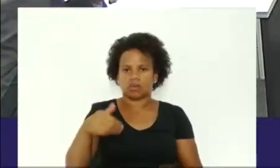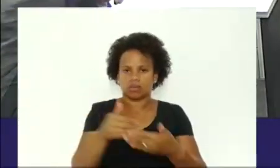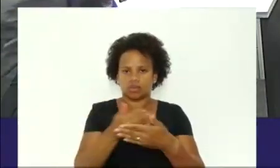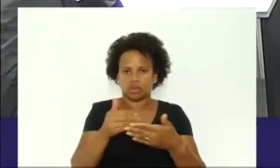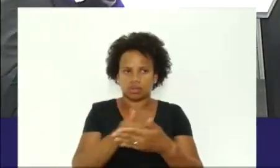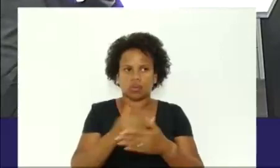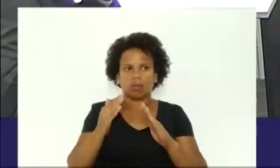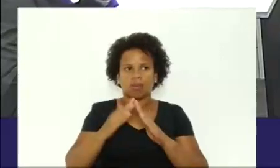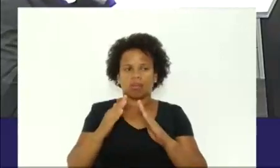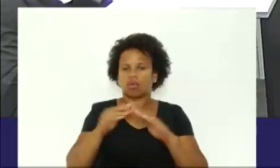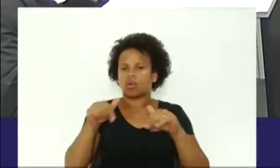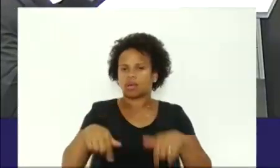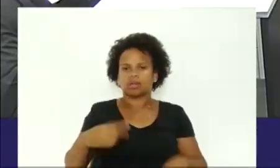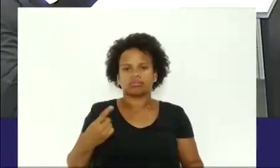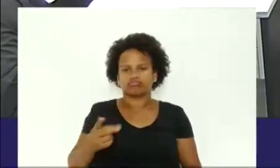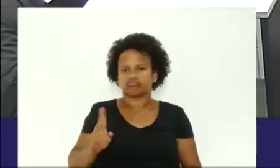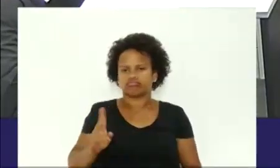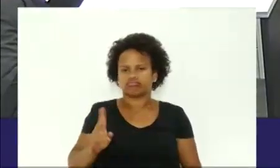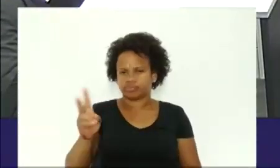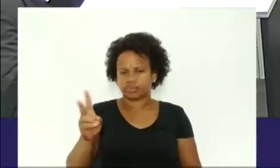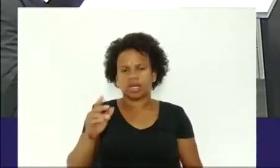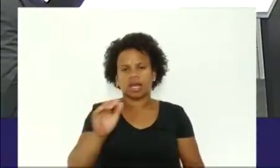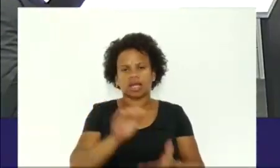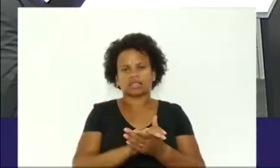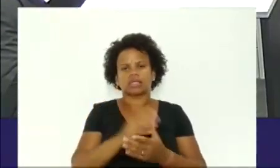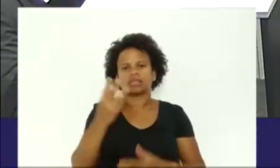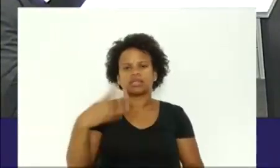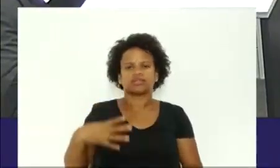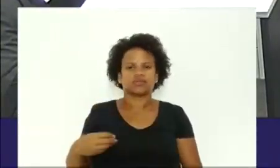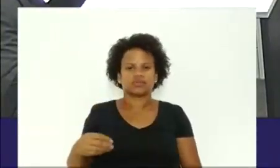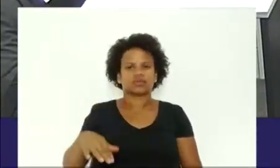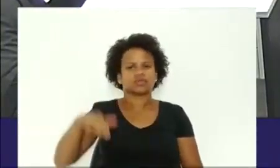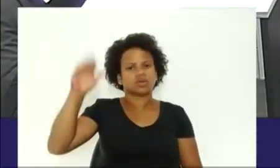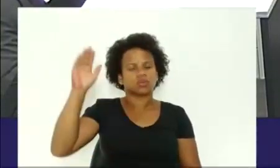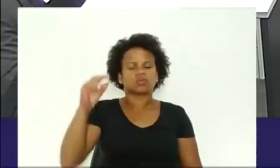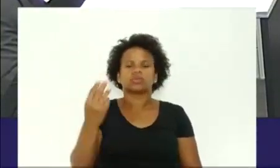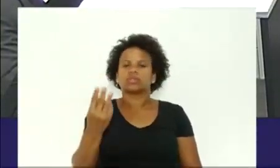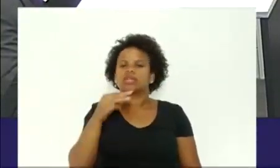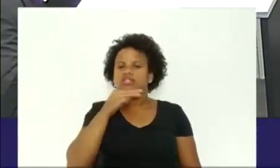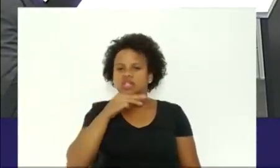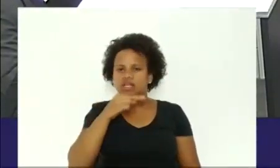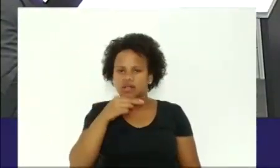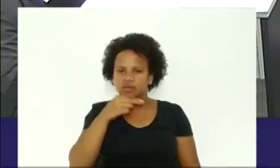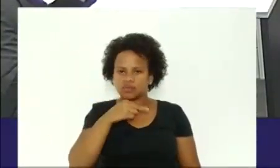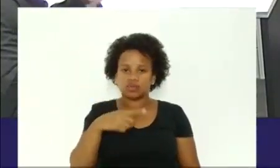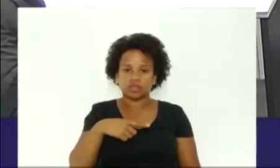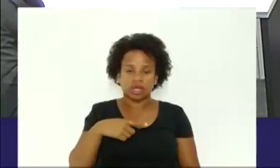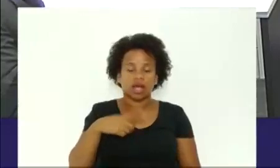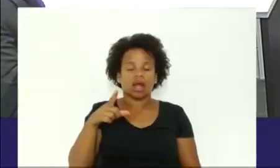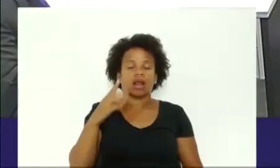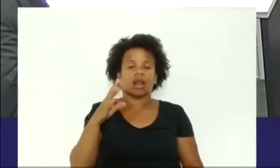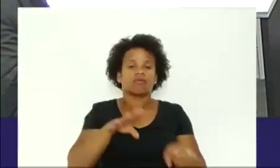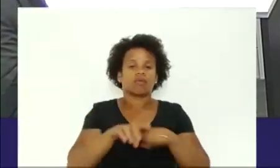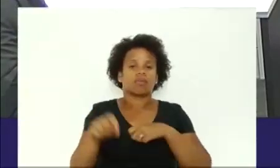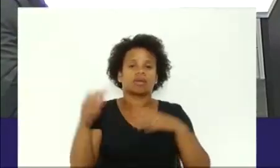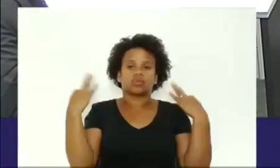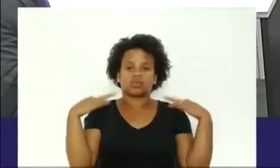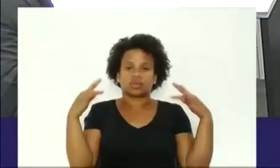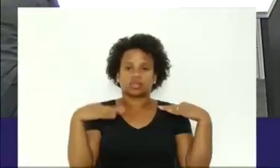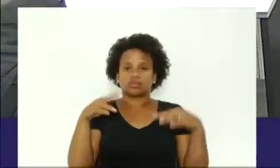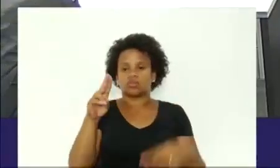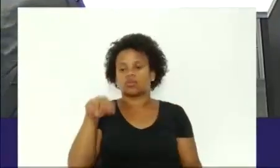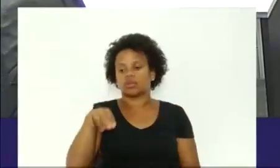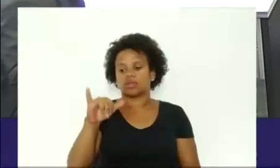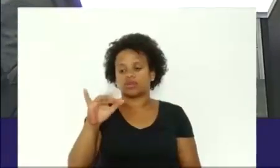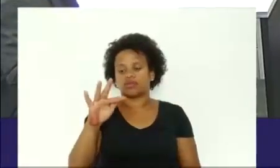morou. É casada, tem 3 filhos adultos e 3 netos. É formada em turismo pela Unifac e em terapia